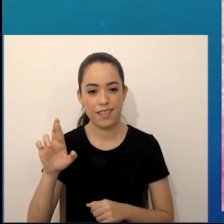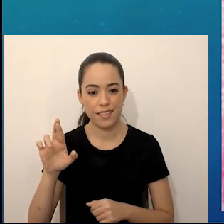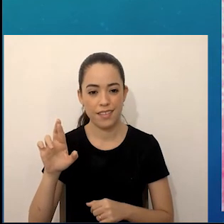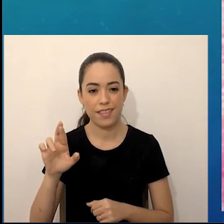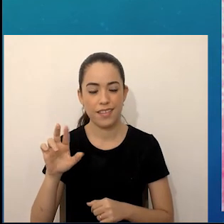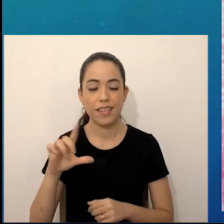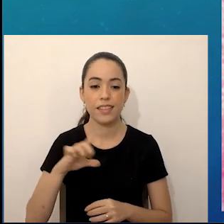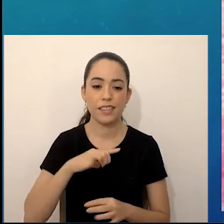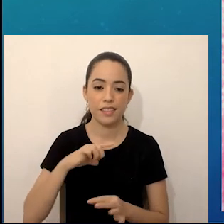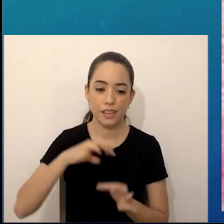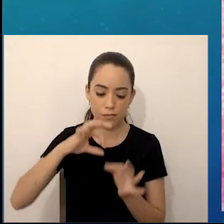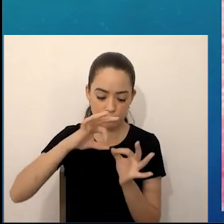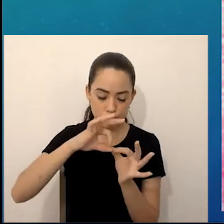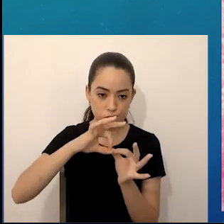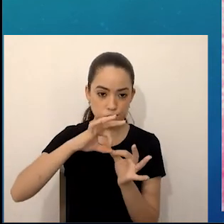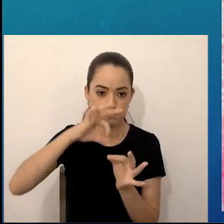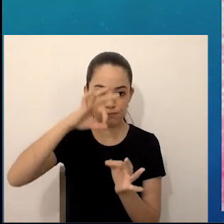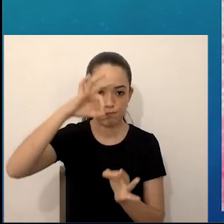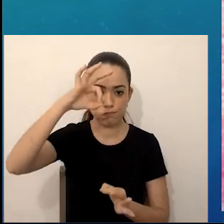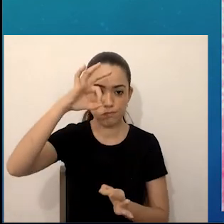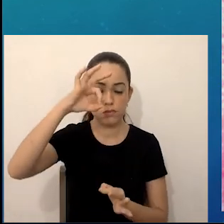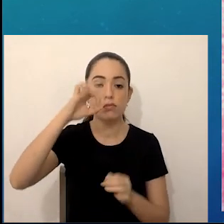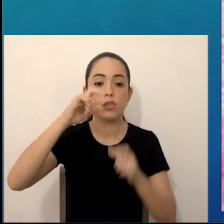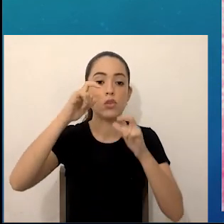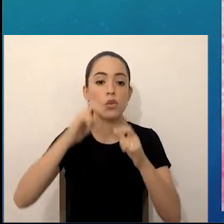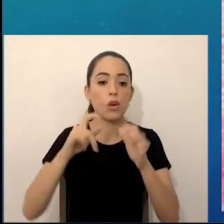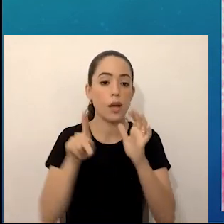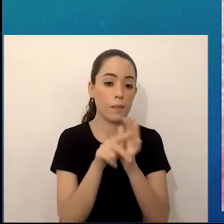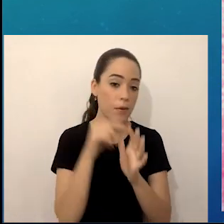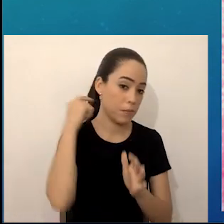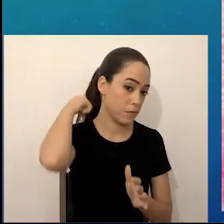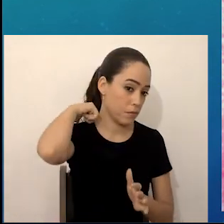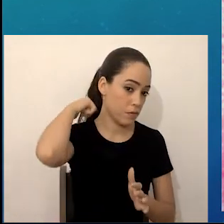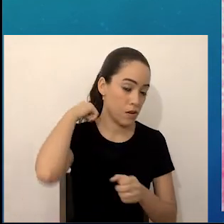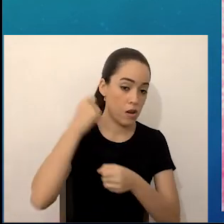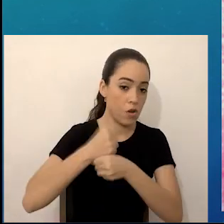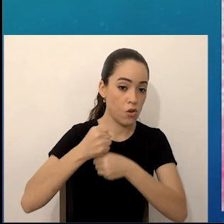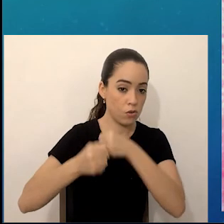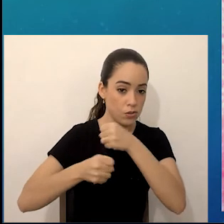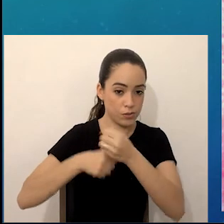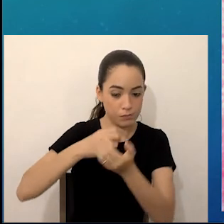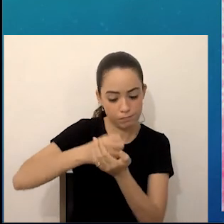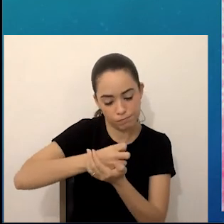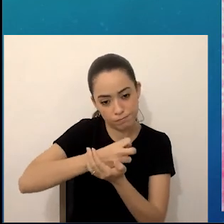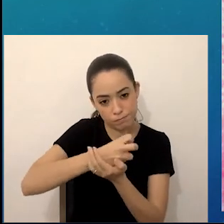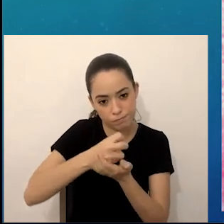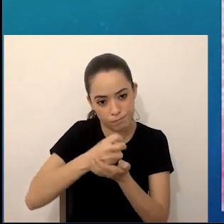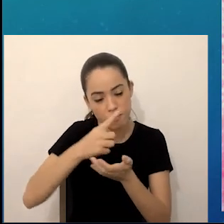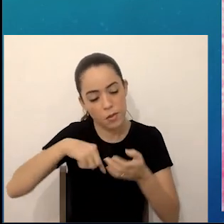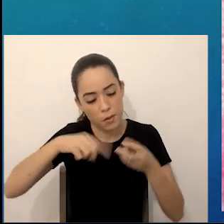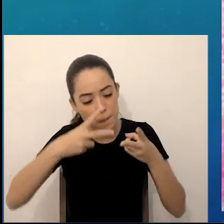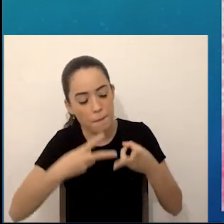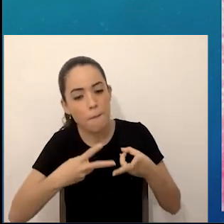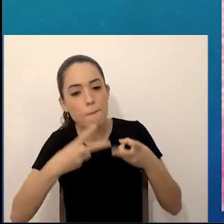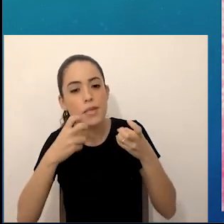Cranialmente, a foice de Kohler, na região dorsal do embrião,